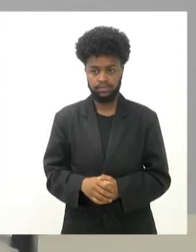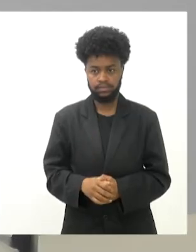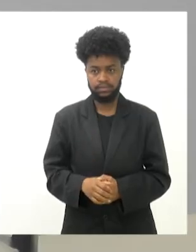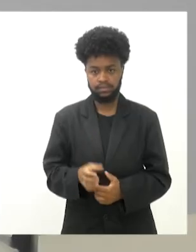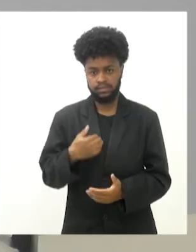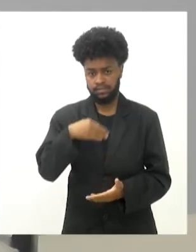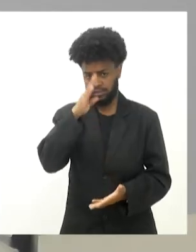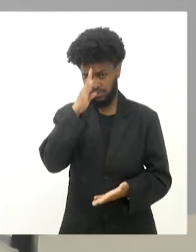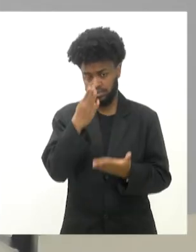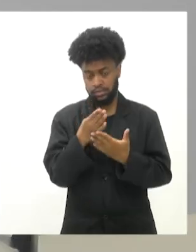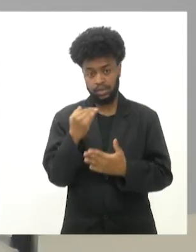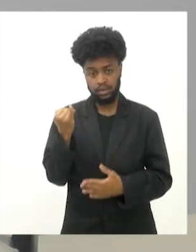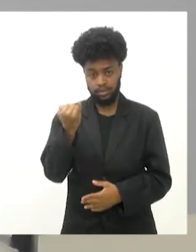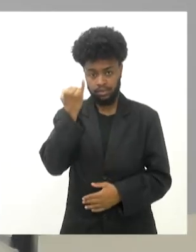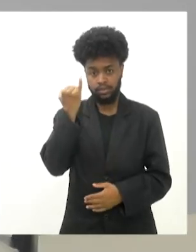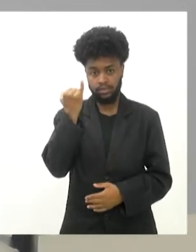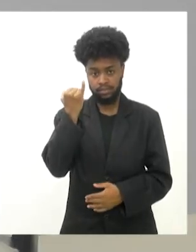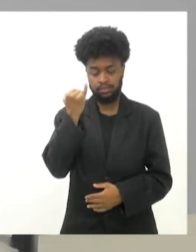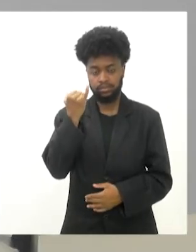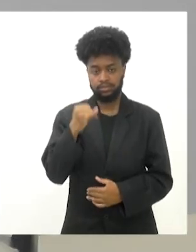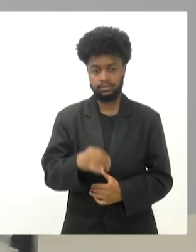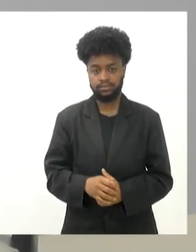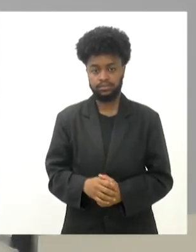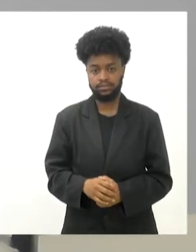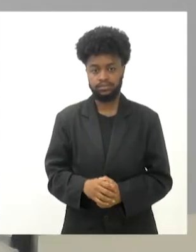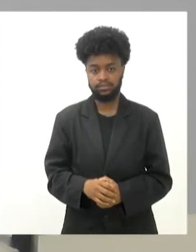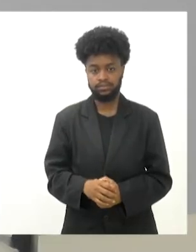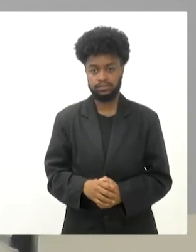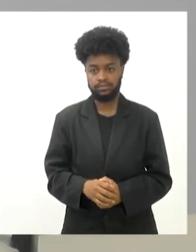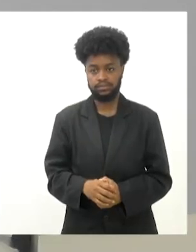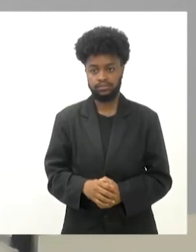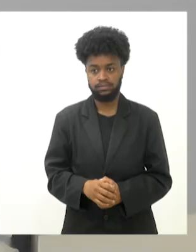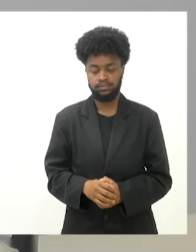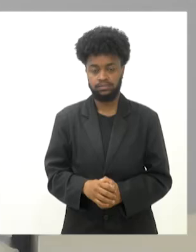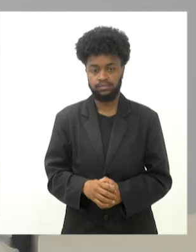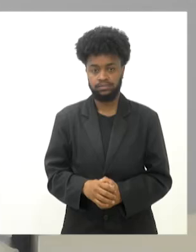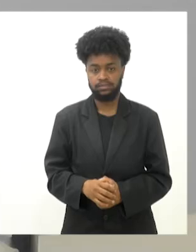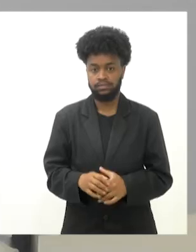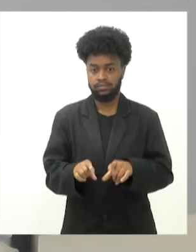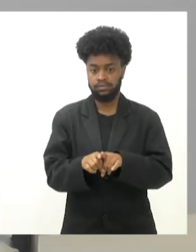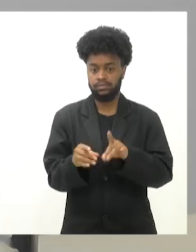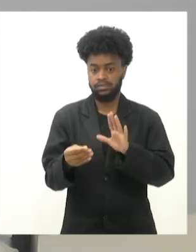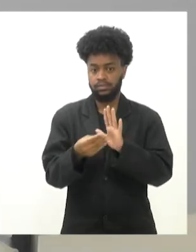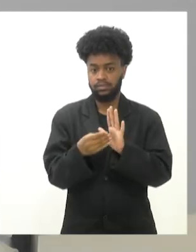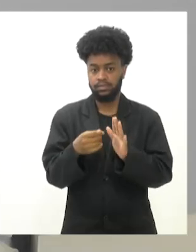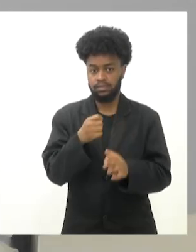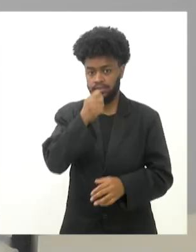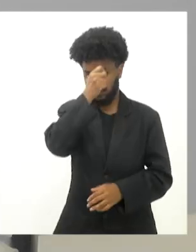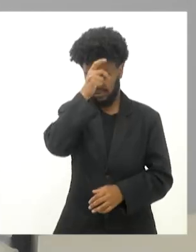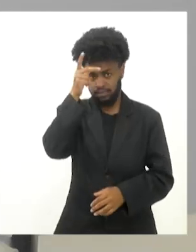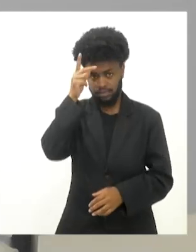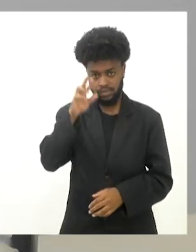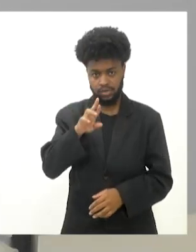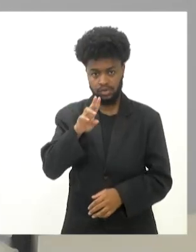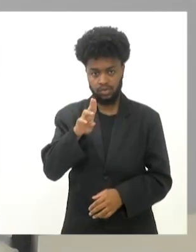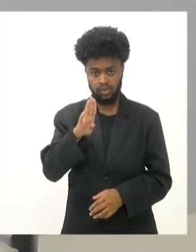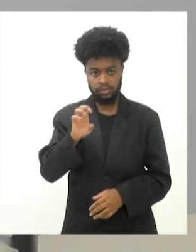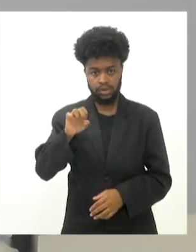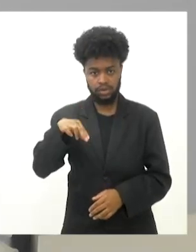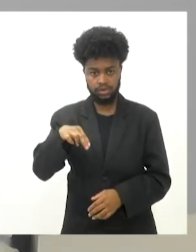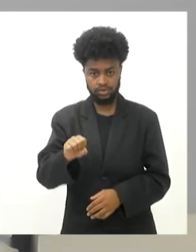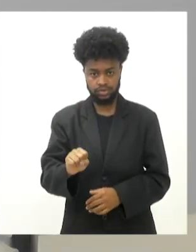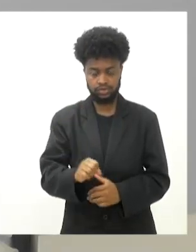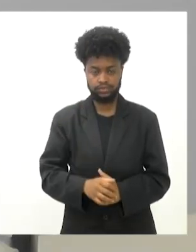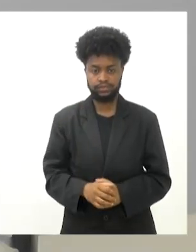Acho que é importante a gente, nessa esteira, colocar o prefeito Rubens Bom Tempo.